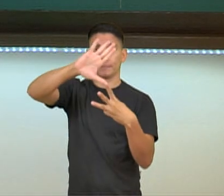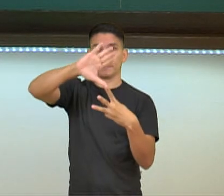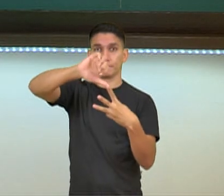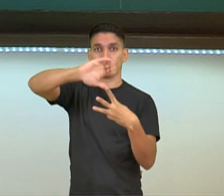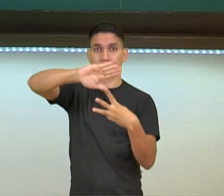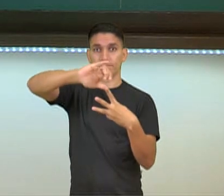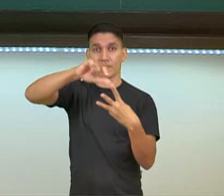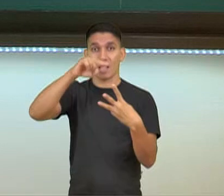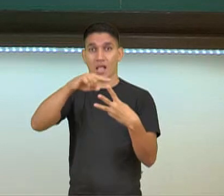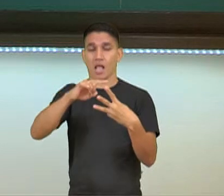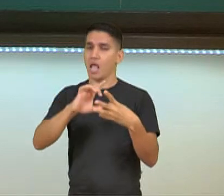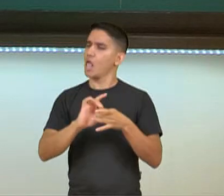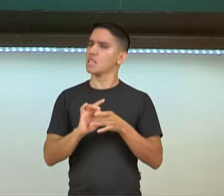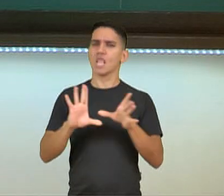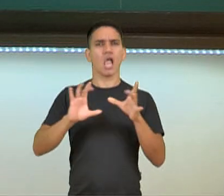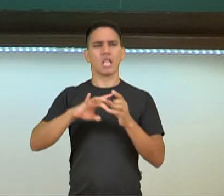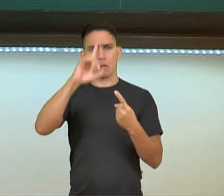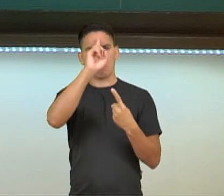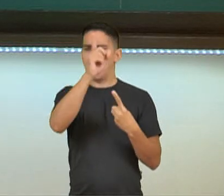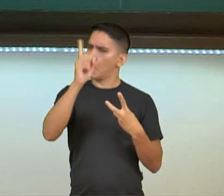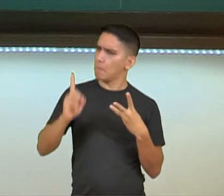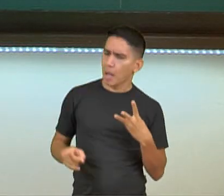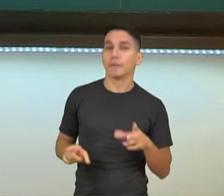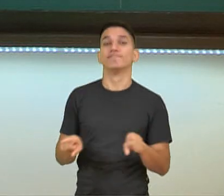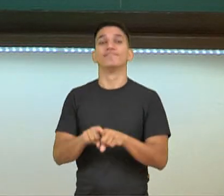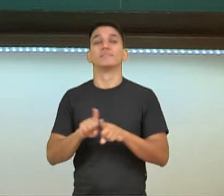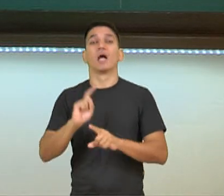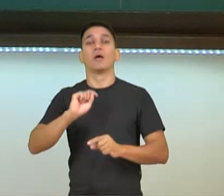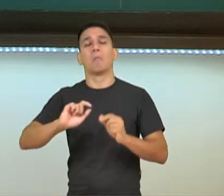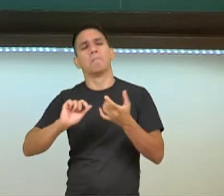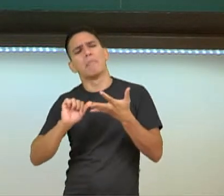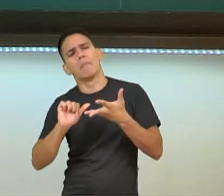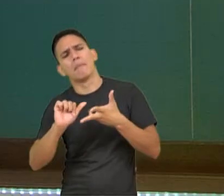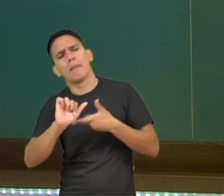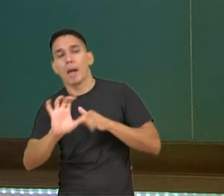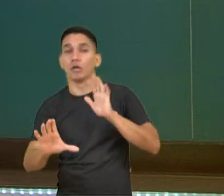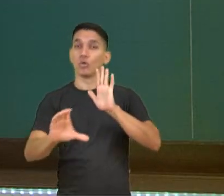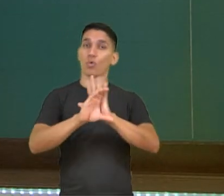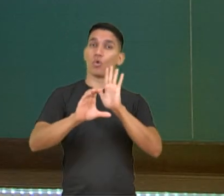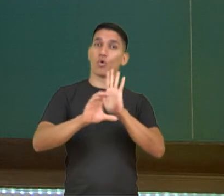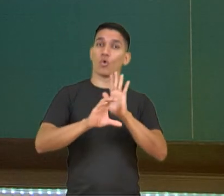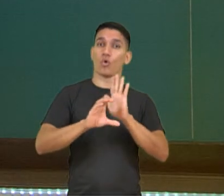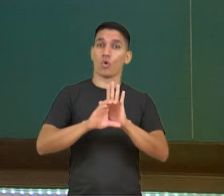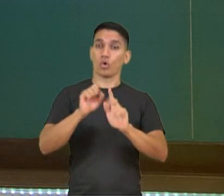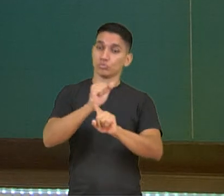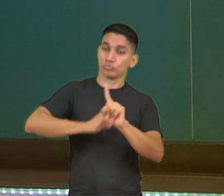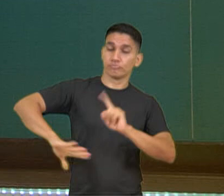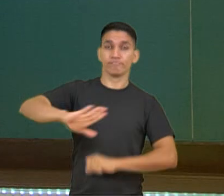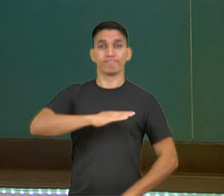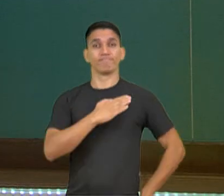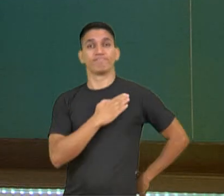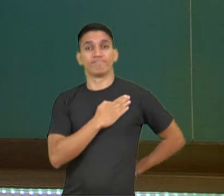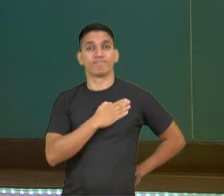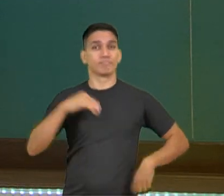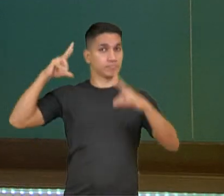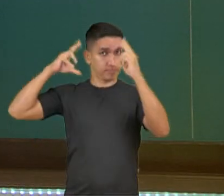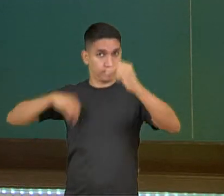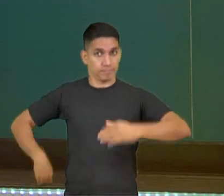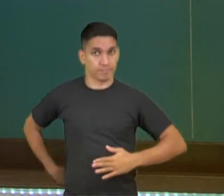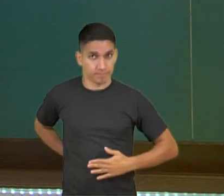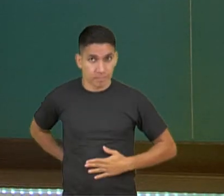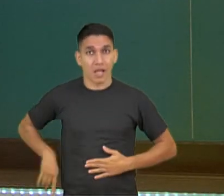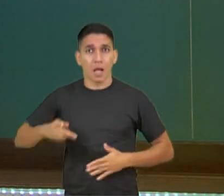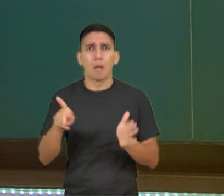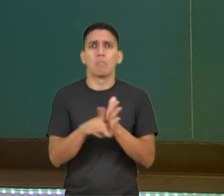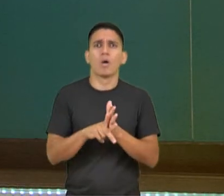poderes ilimitados. Também ele vai elaborar o Código Civil Napoleônico, que vai ser uma importante legislação que vai